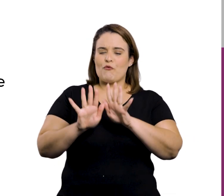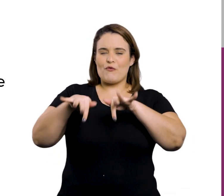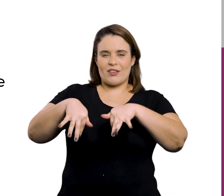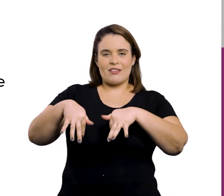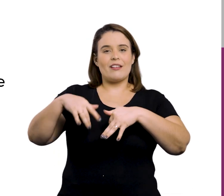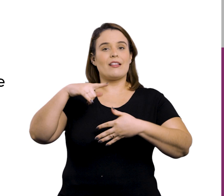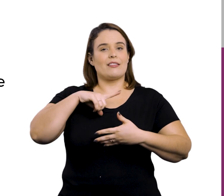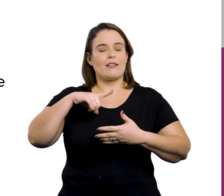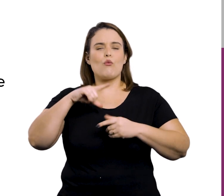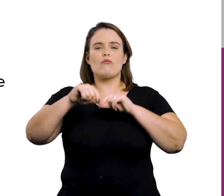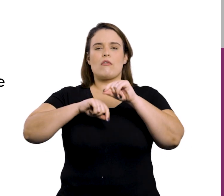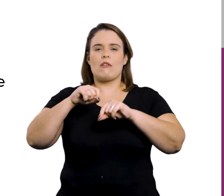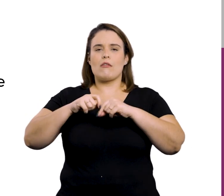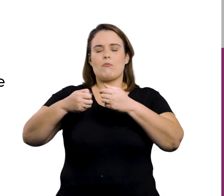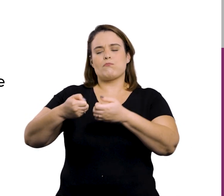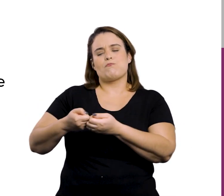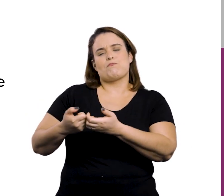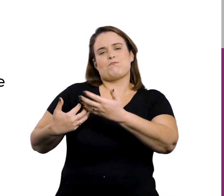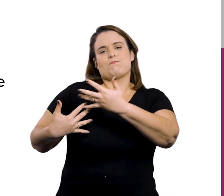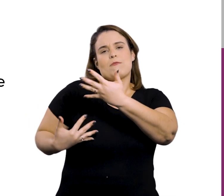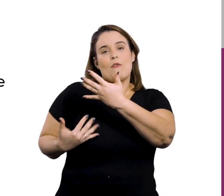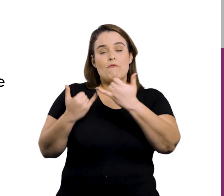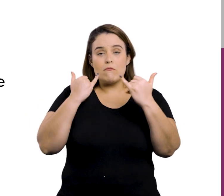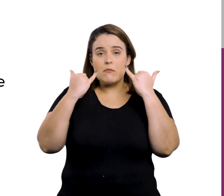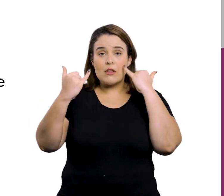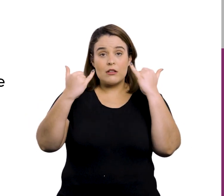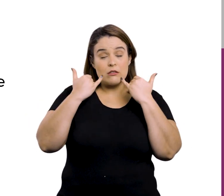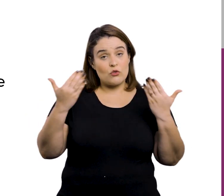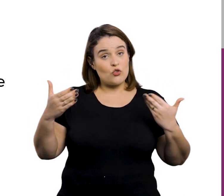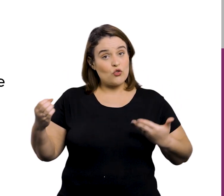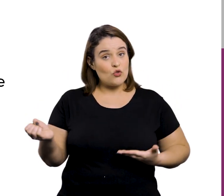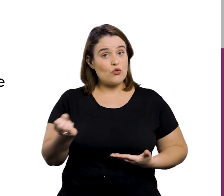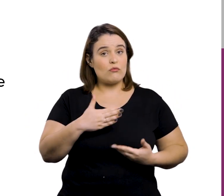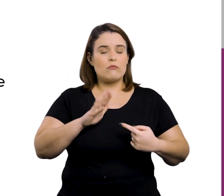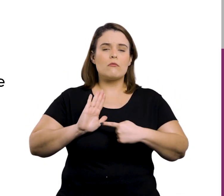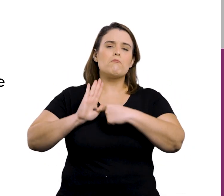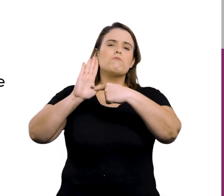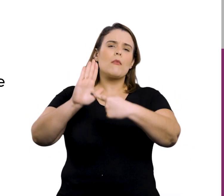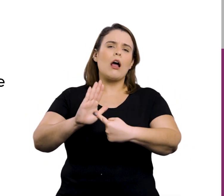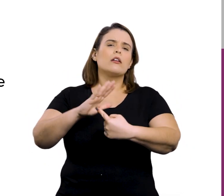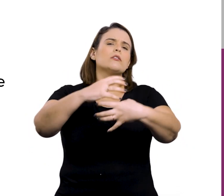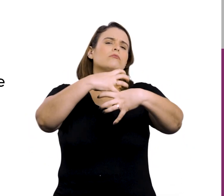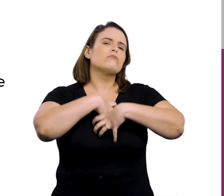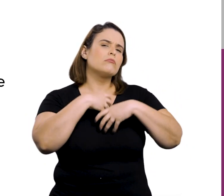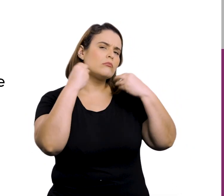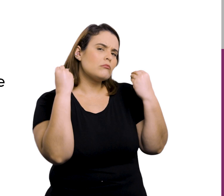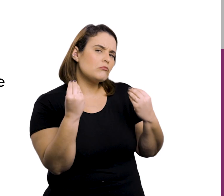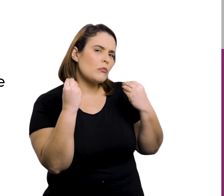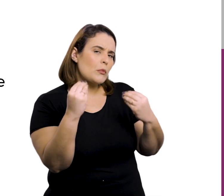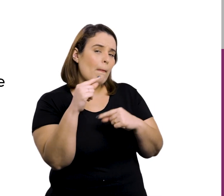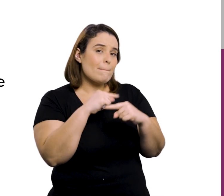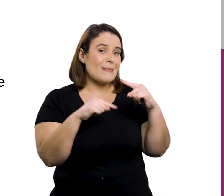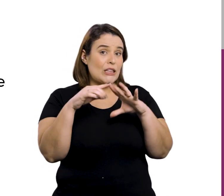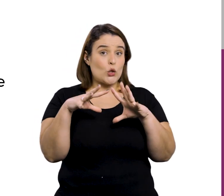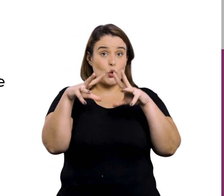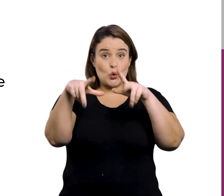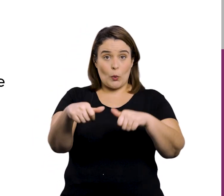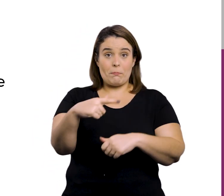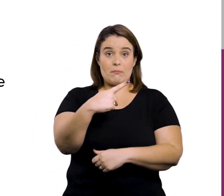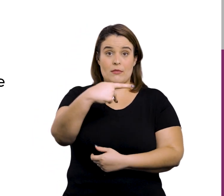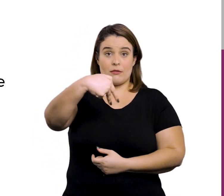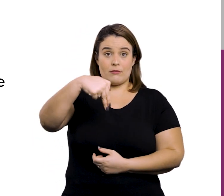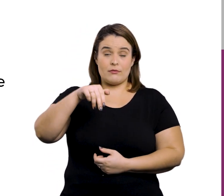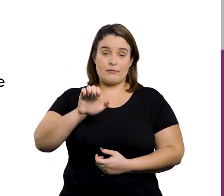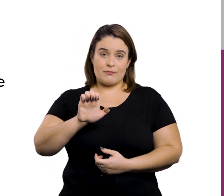últimas páginas deste manual, você encontra um conjunto de cartelas com os dados mais recentes que mostram em que pé se